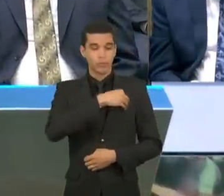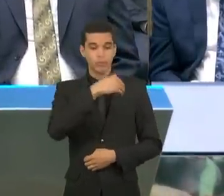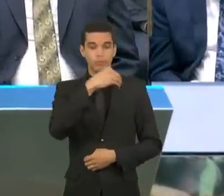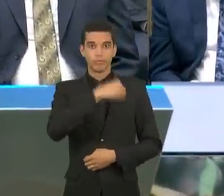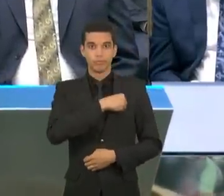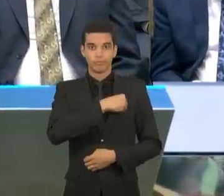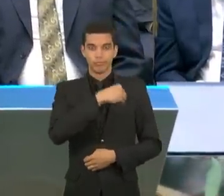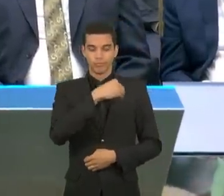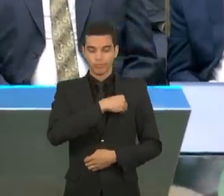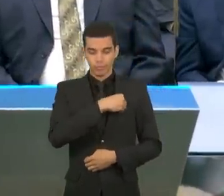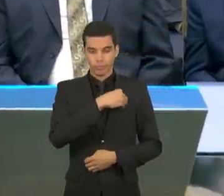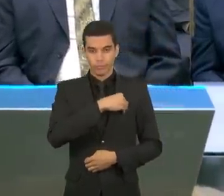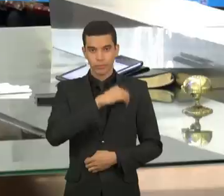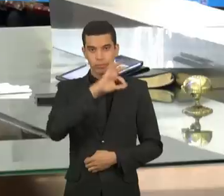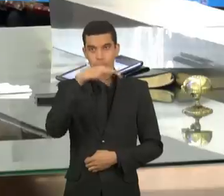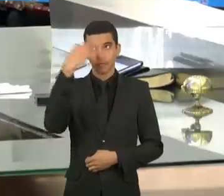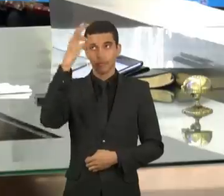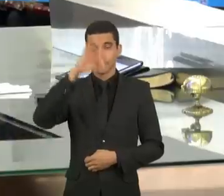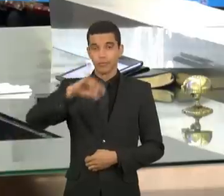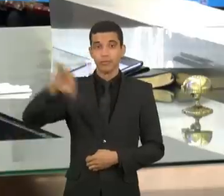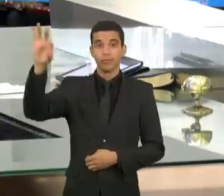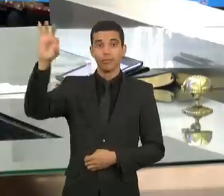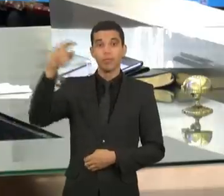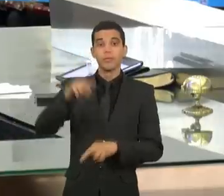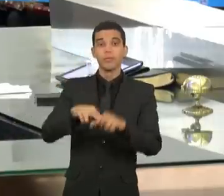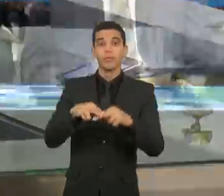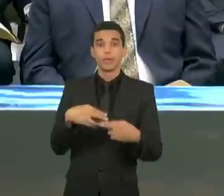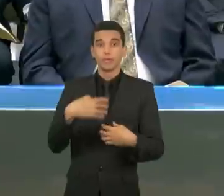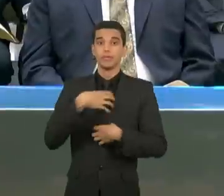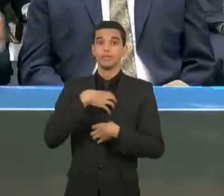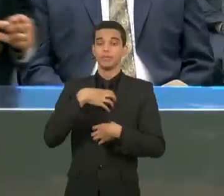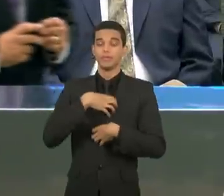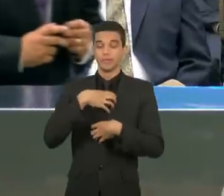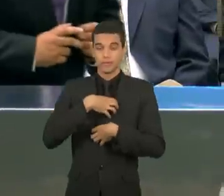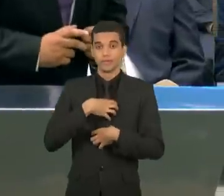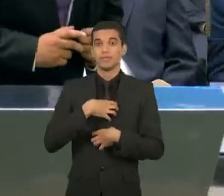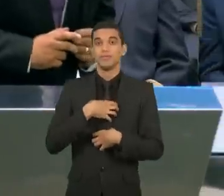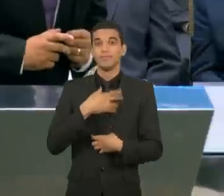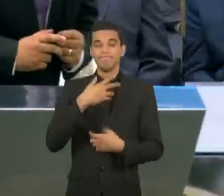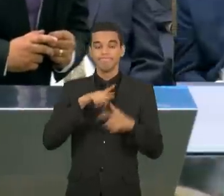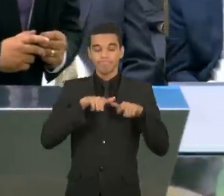o verdadeiro Deus. Eu disse que o quê?